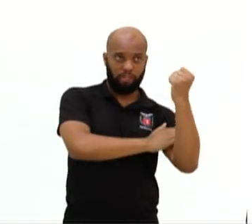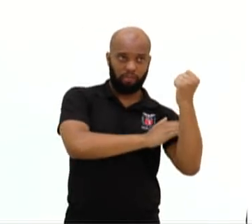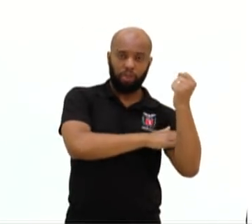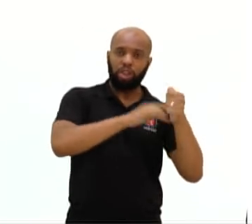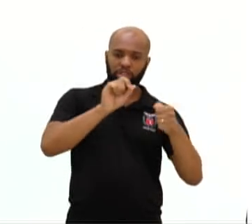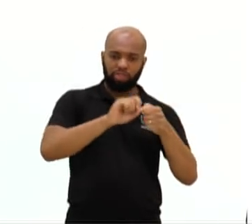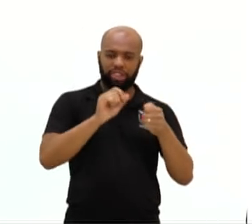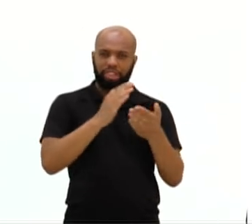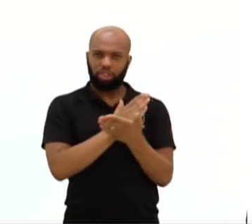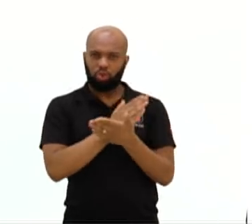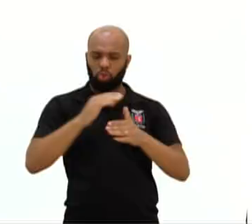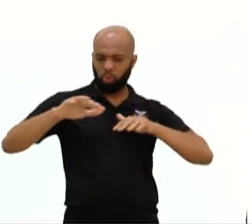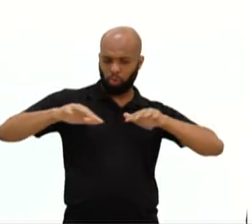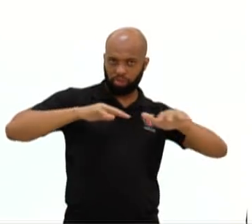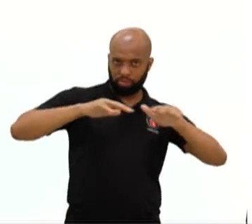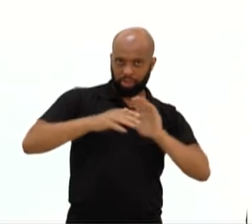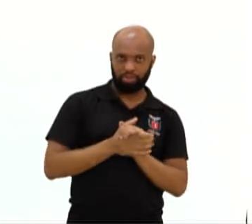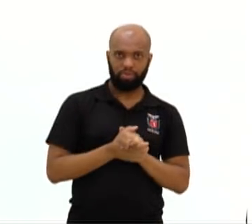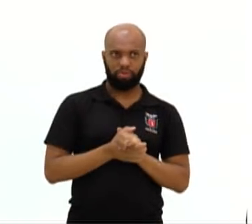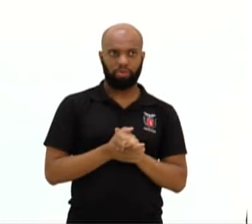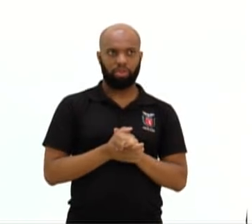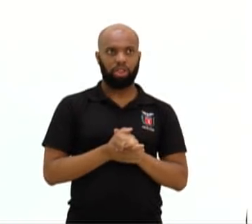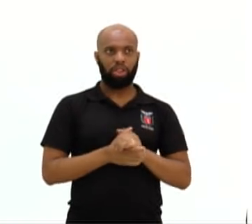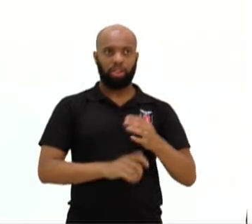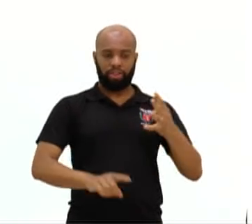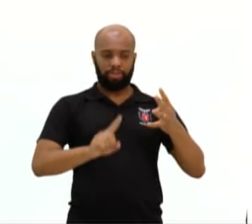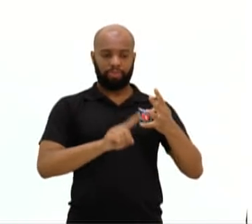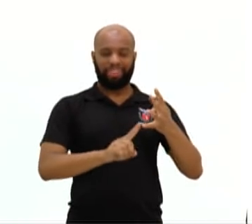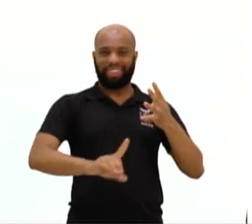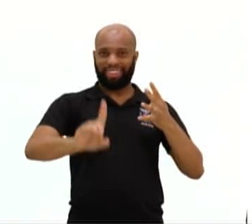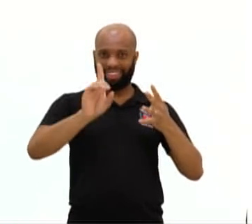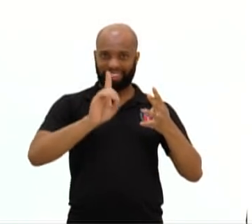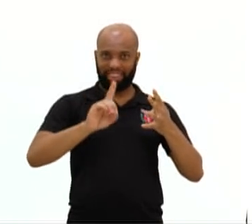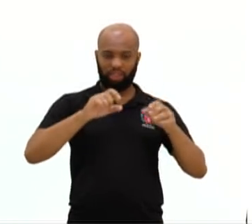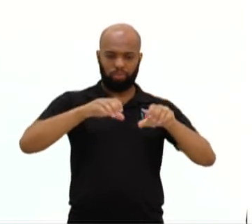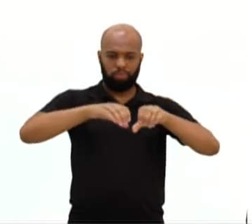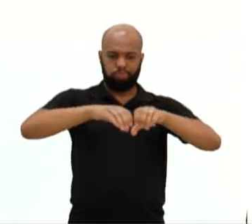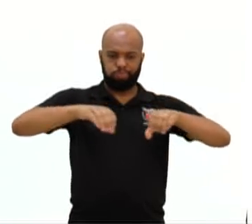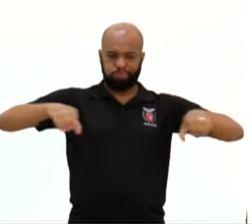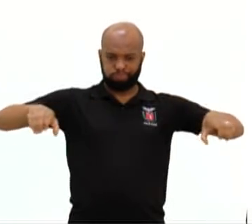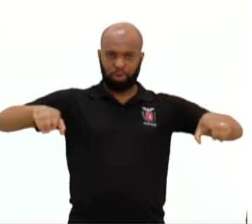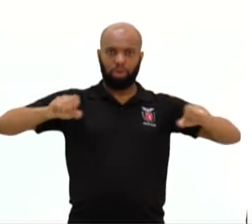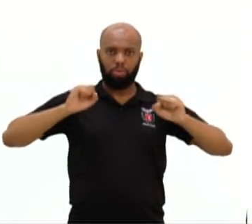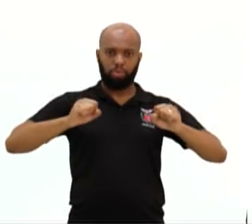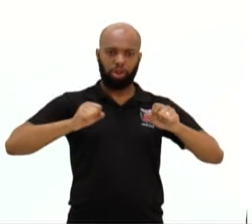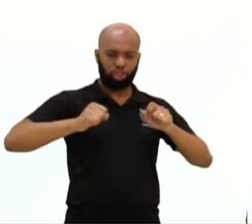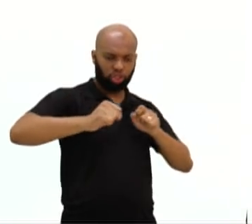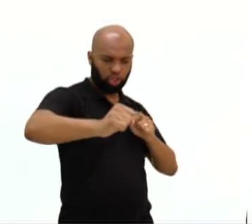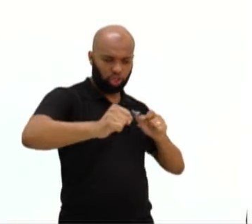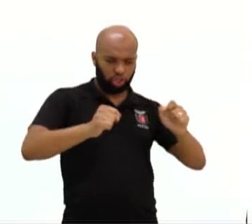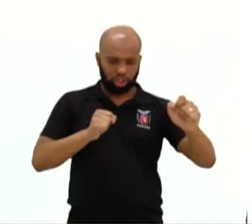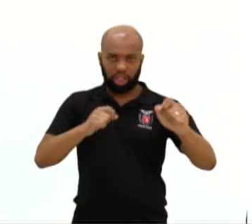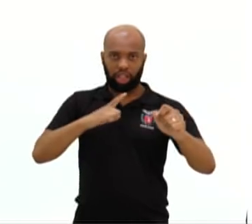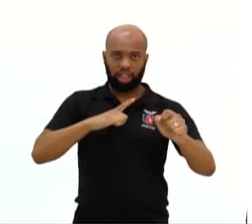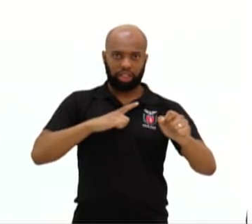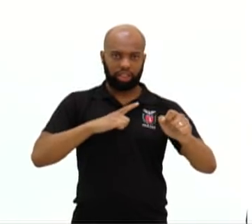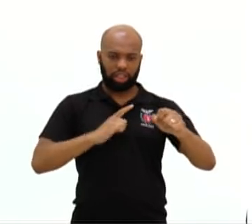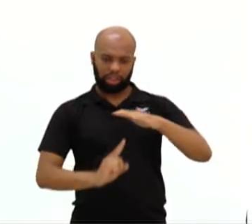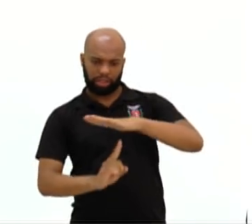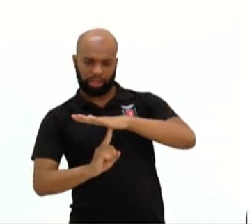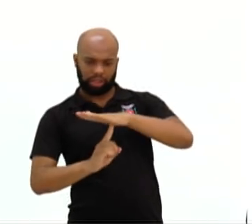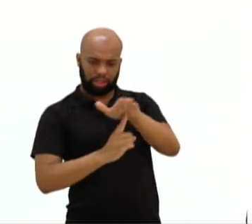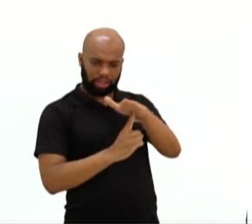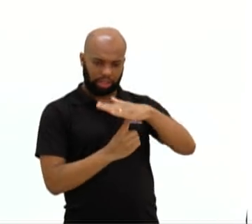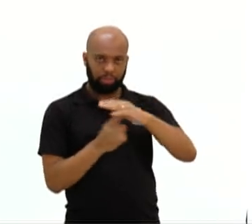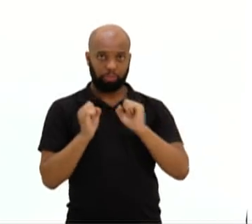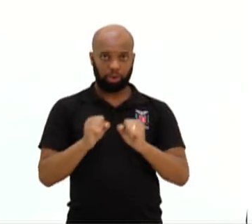realizar um determinado movimento? Ou será que a letra C é uma barra rígida que pode girar sobre um ponto de apoio? Respondam